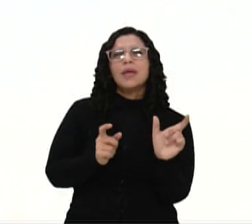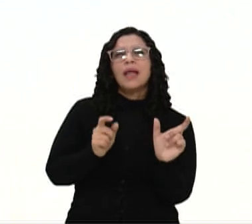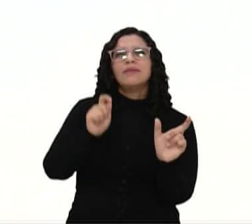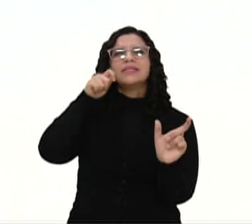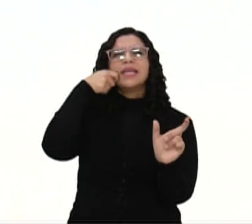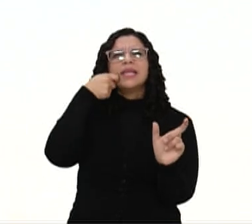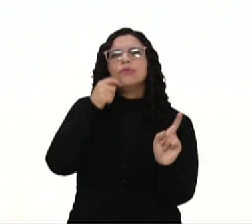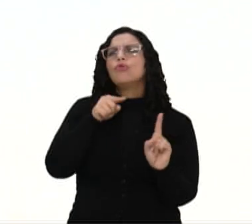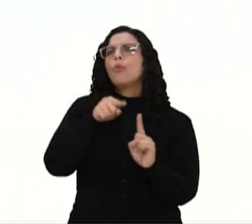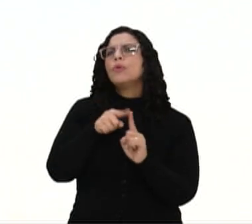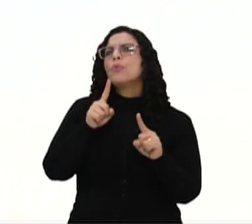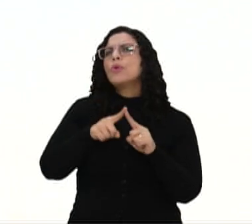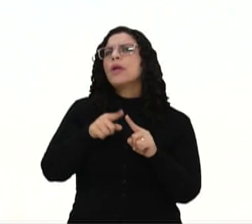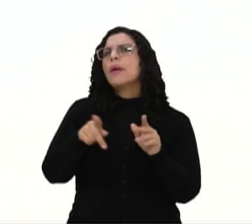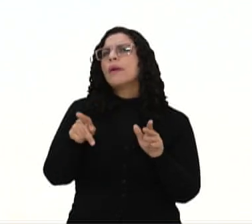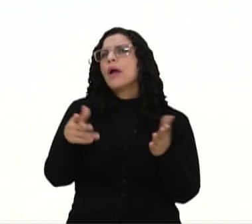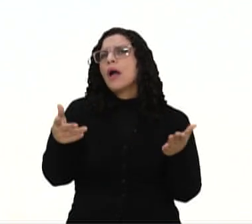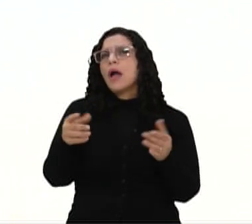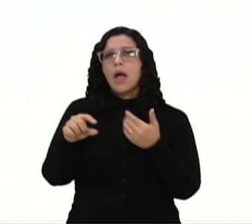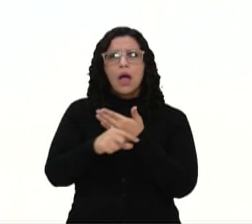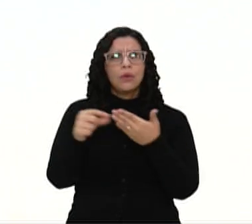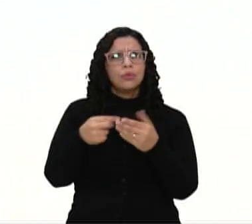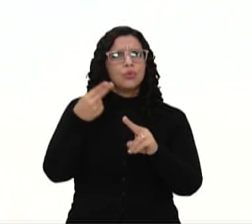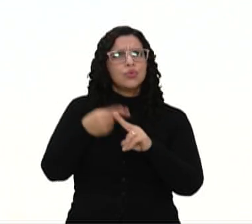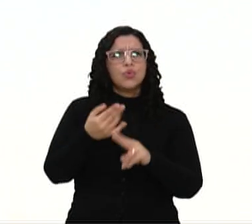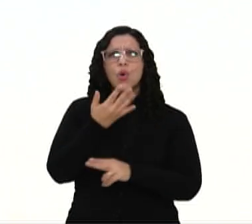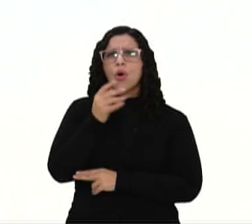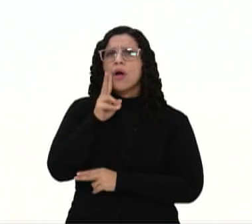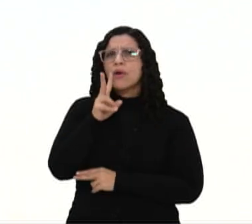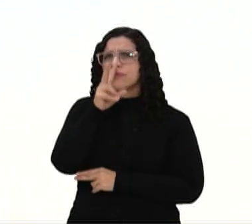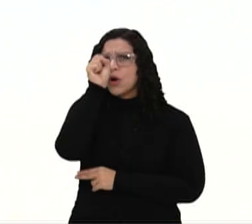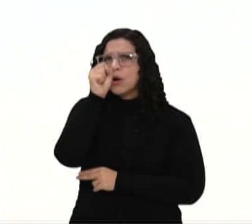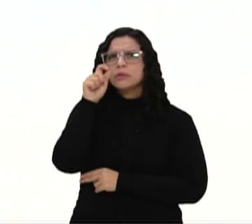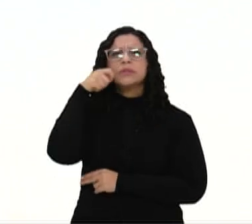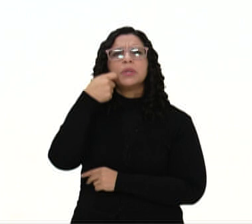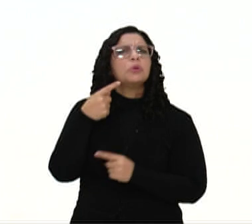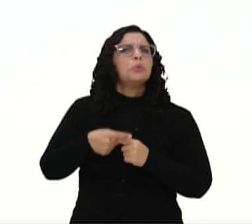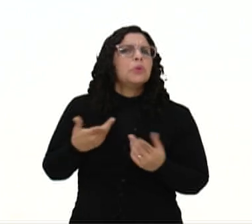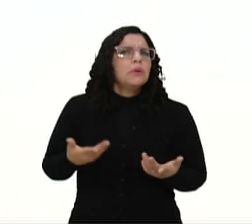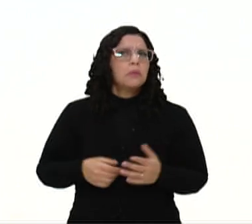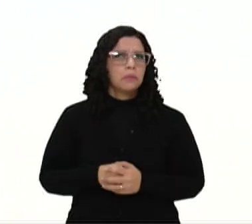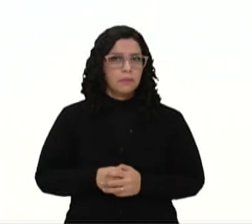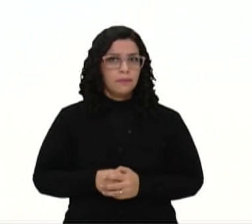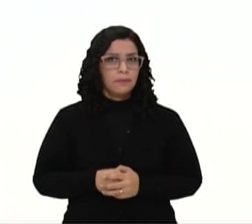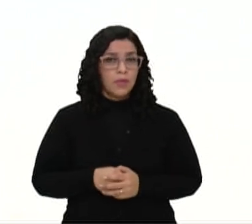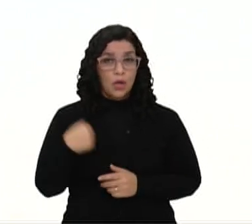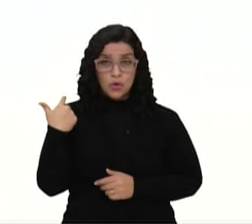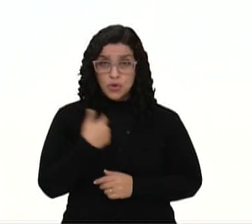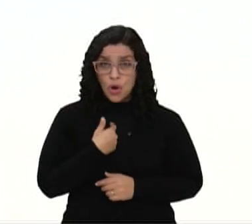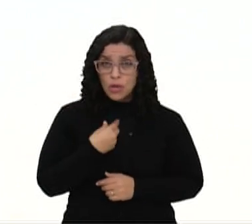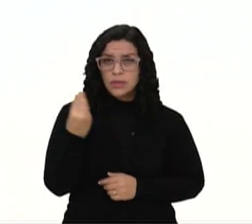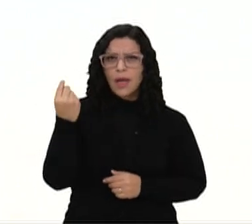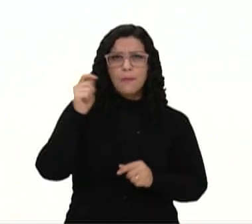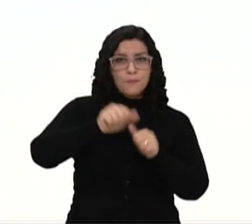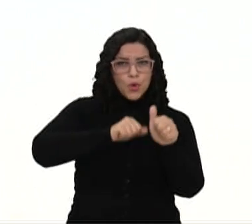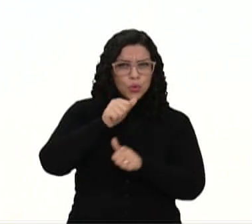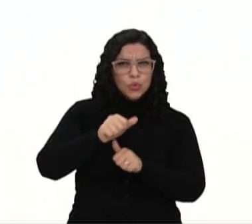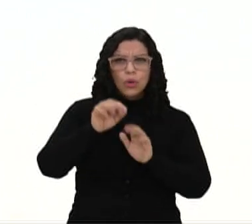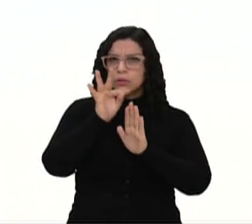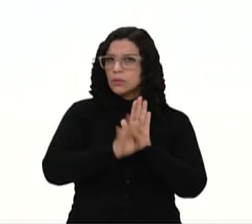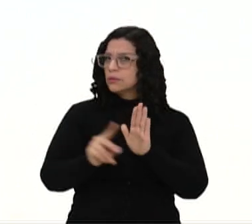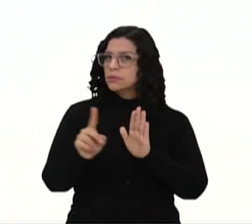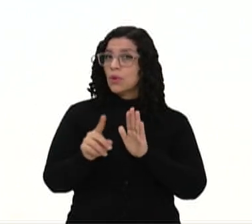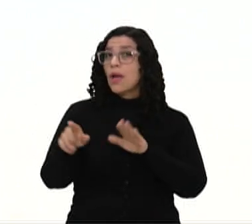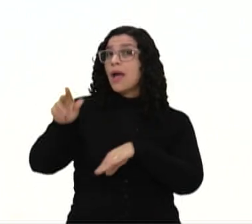que objetivo, provavelmente, a autora utilizou esse recurso? Então, não fomos nós que colocamos o negrito